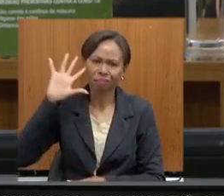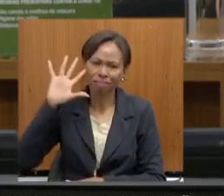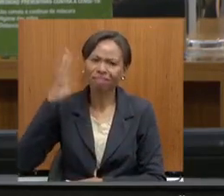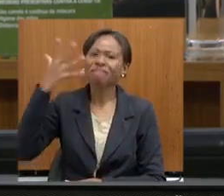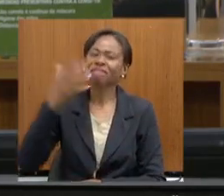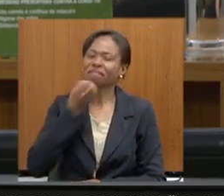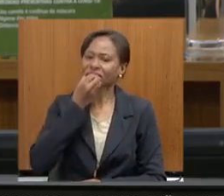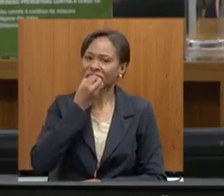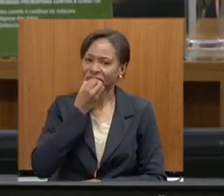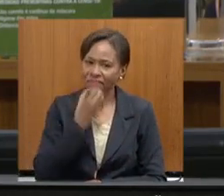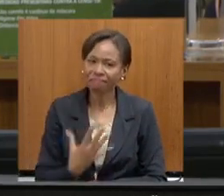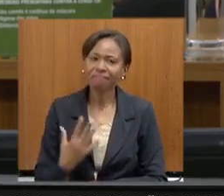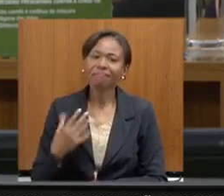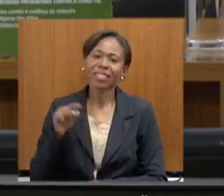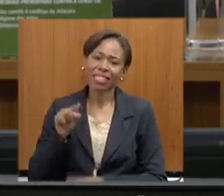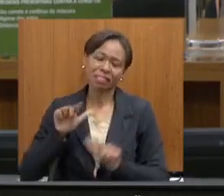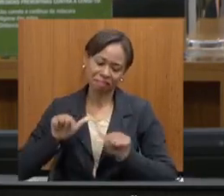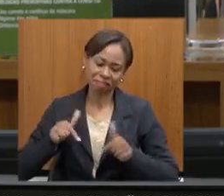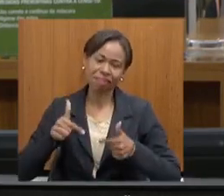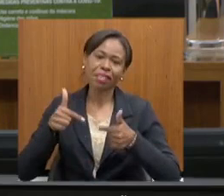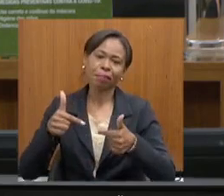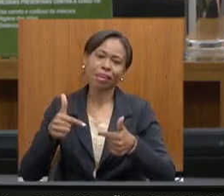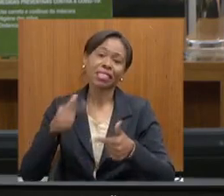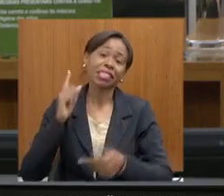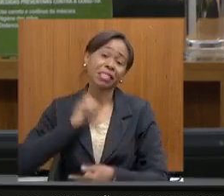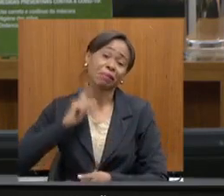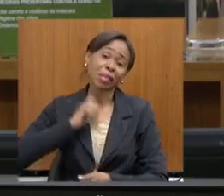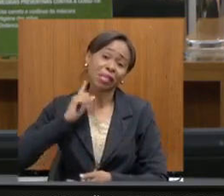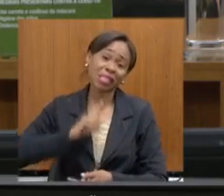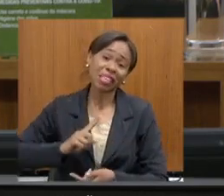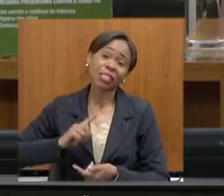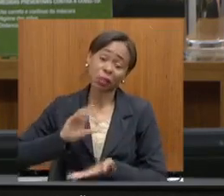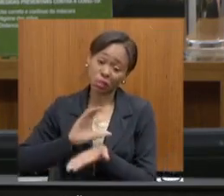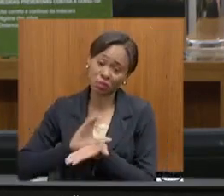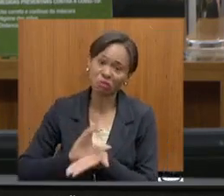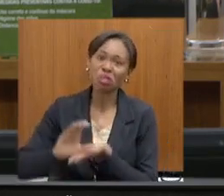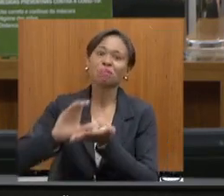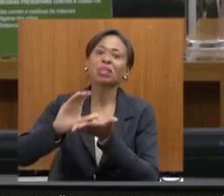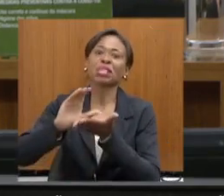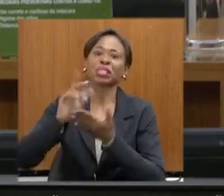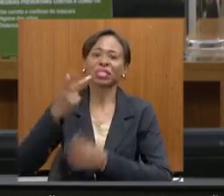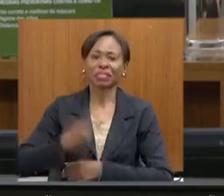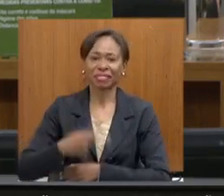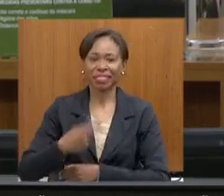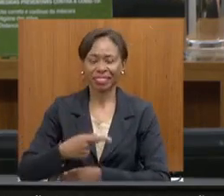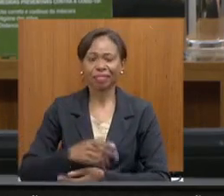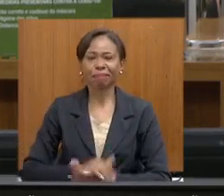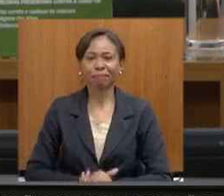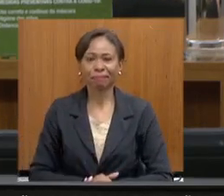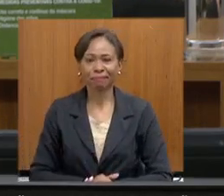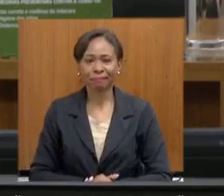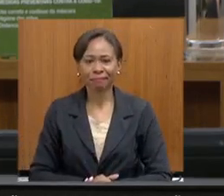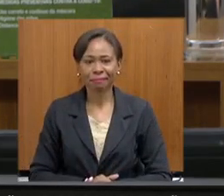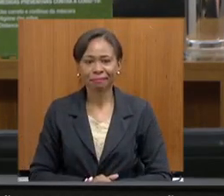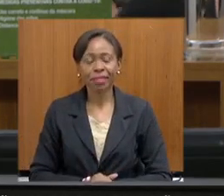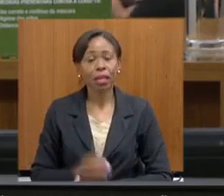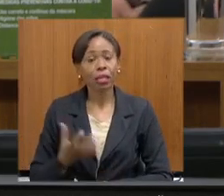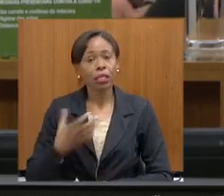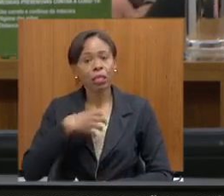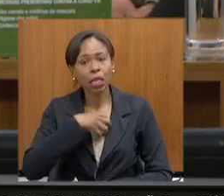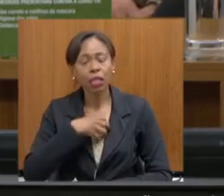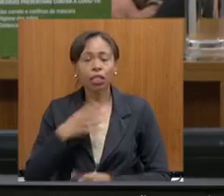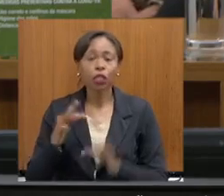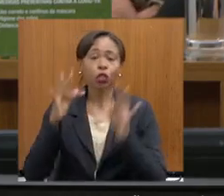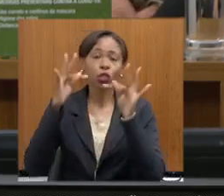dessa ação de colocar Minas Gerais na rota dos investimentos globais é bom se esta que elogio